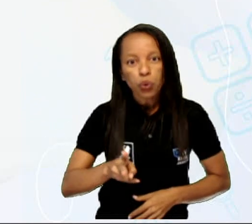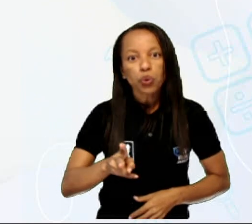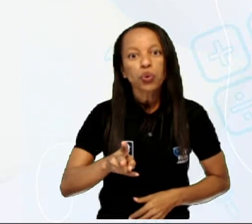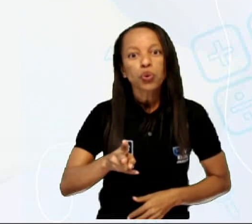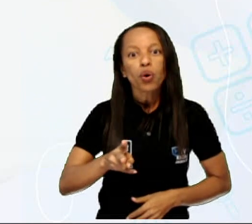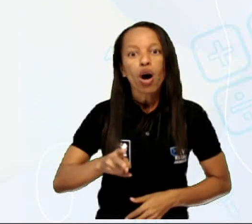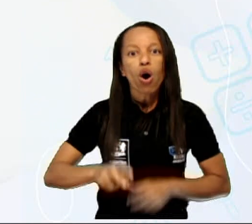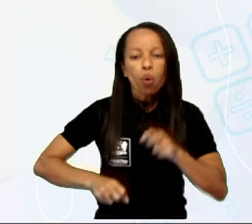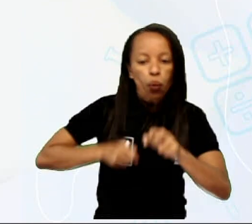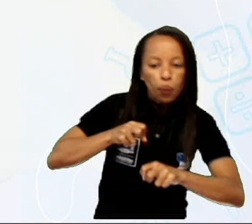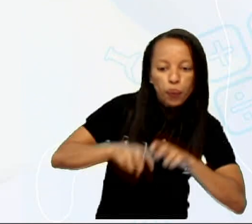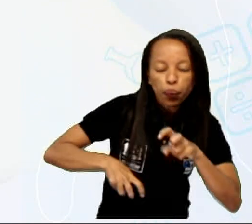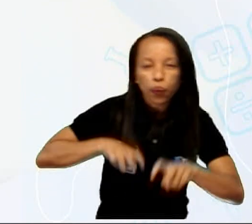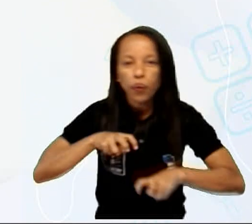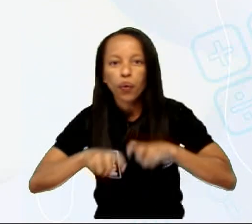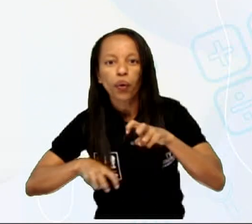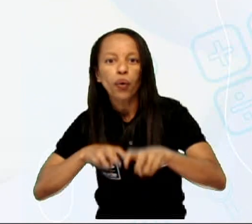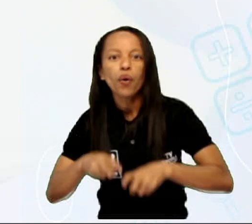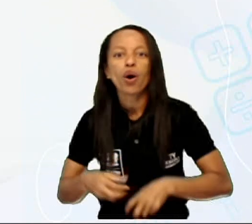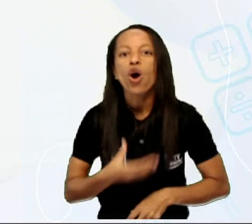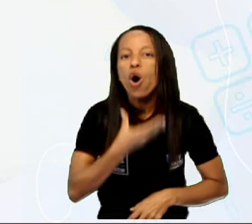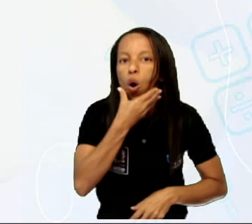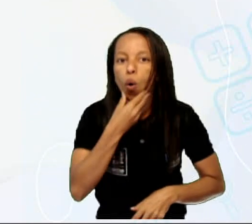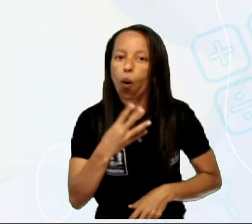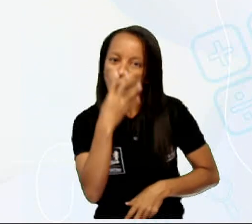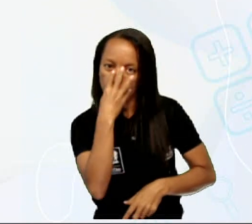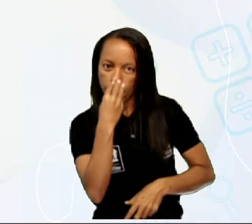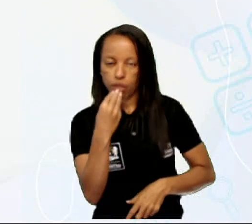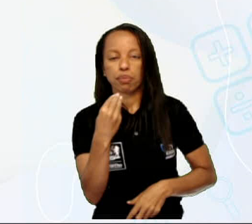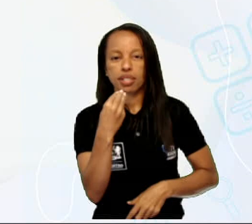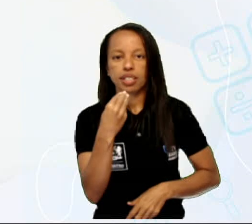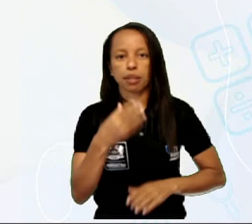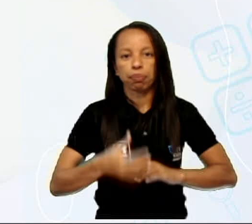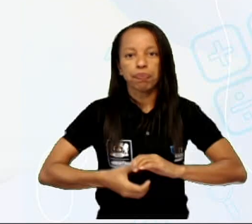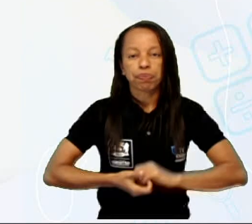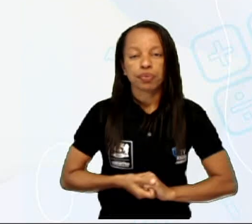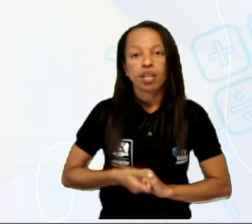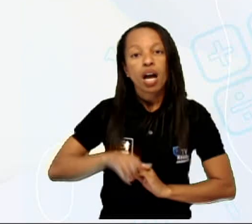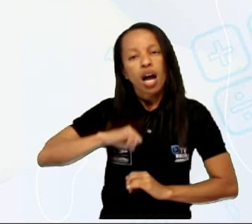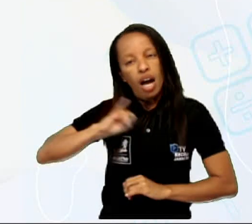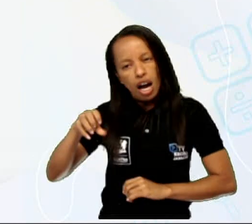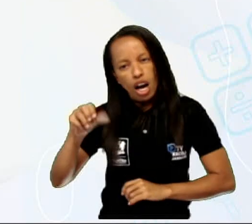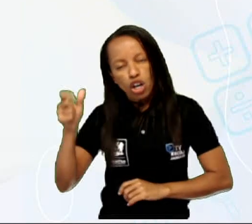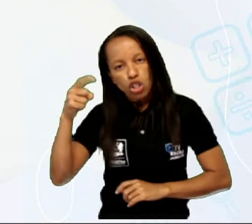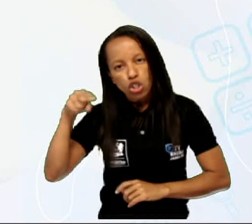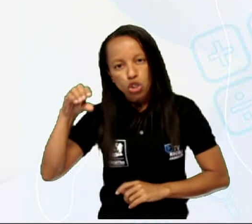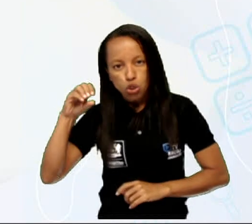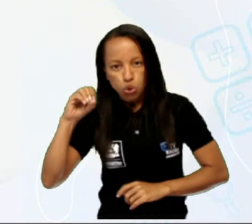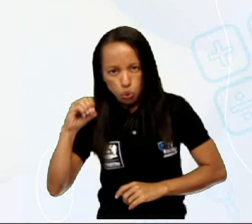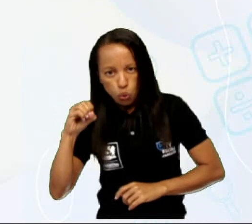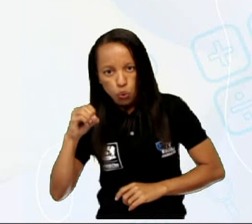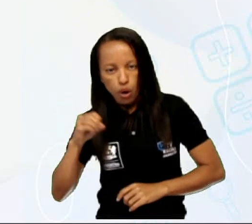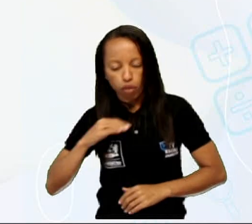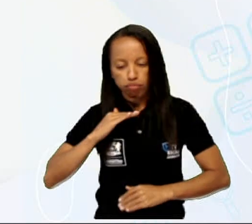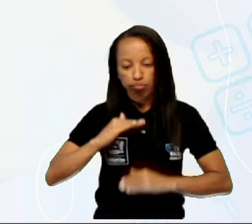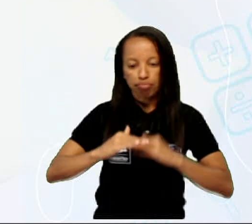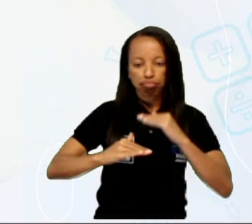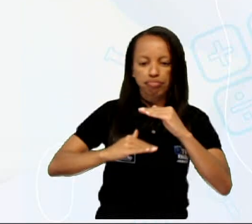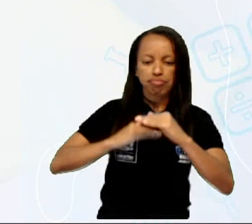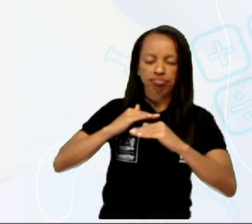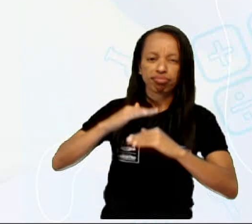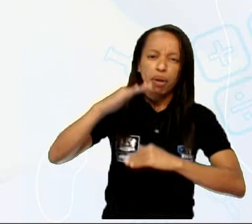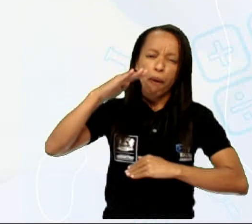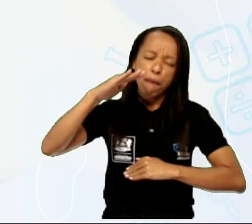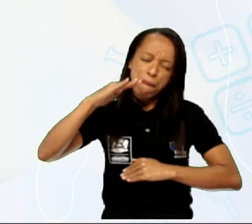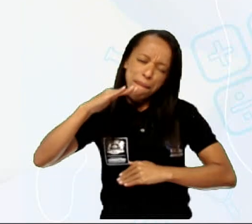rua. Porém, João Grilo criou-se pequeno, magro e sambudo, as pernas tortas e